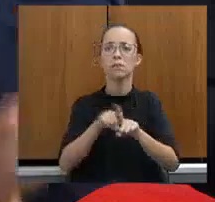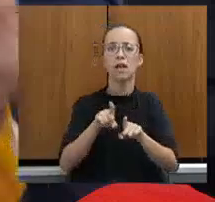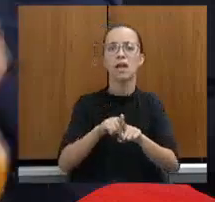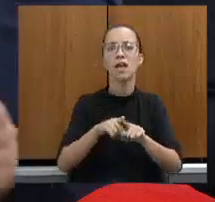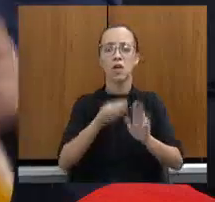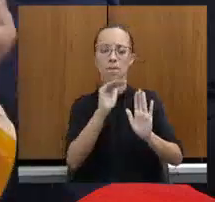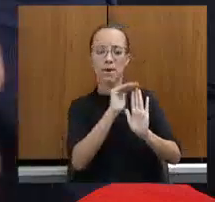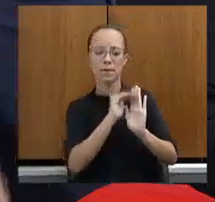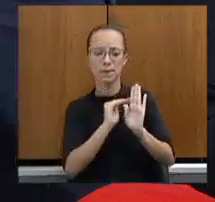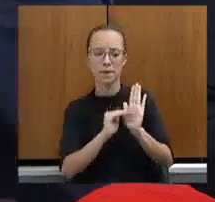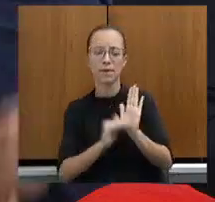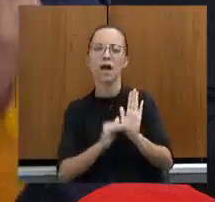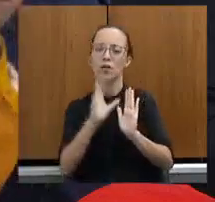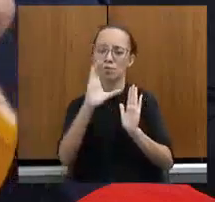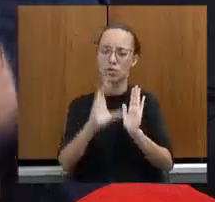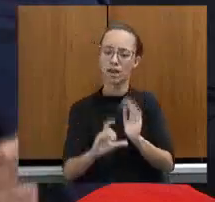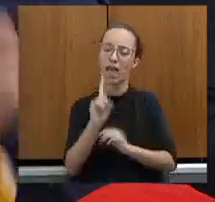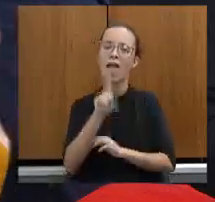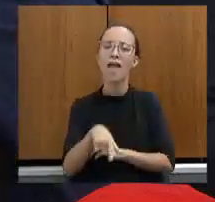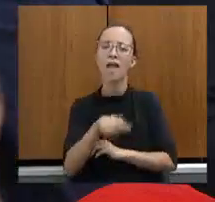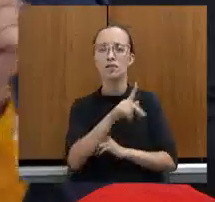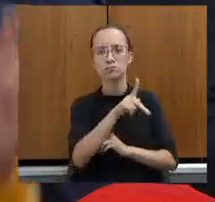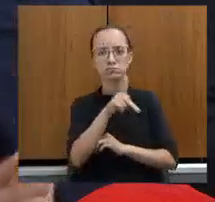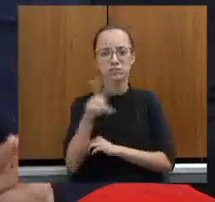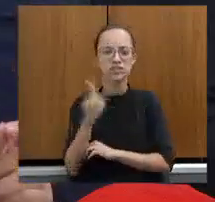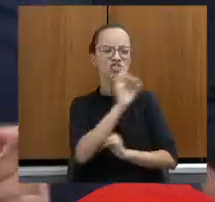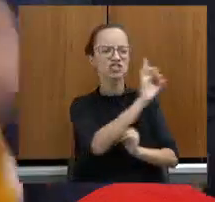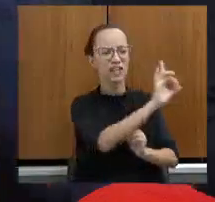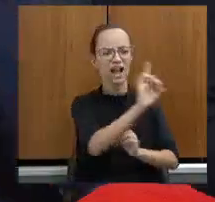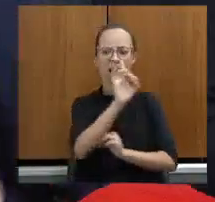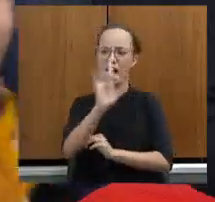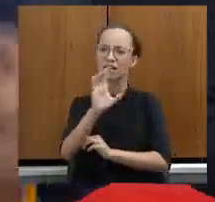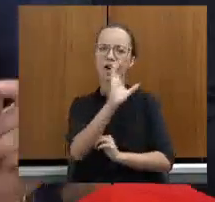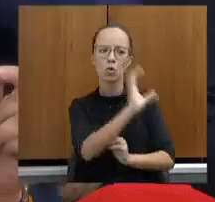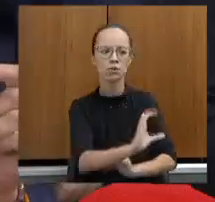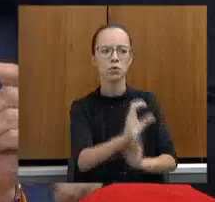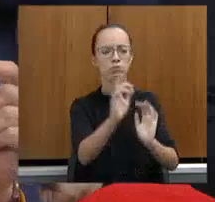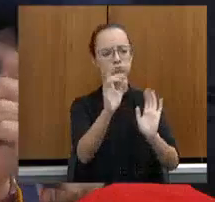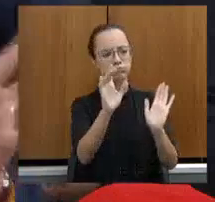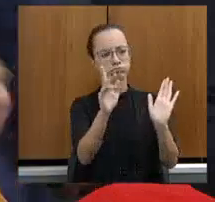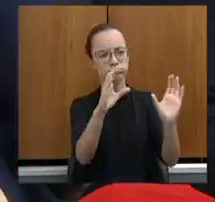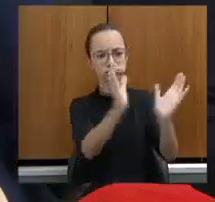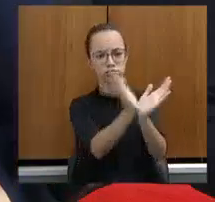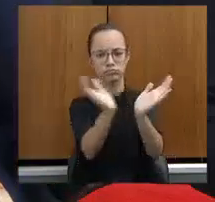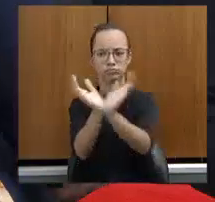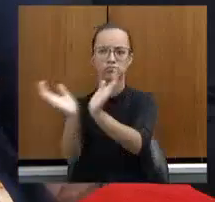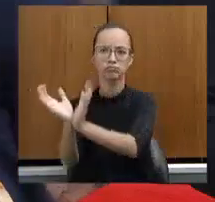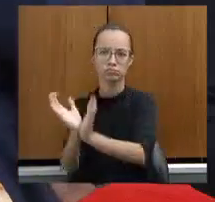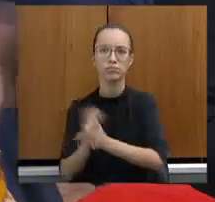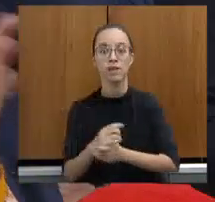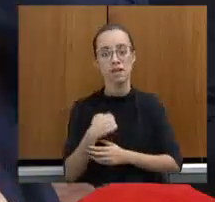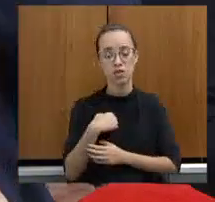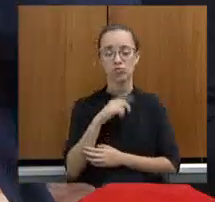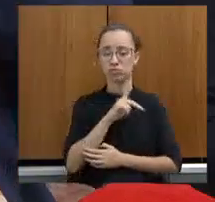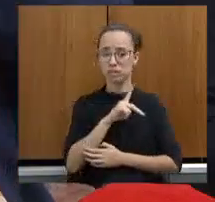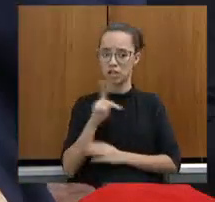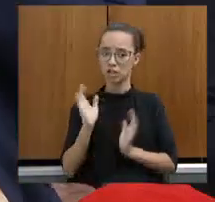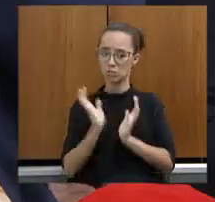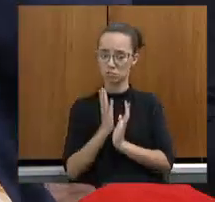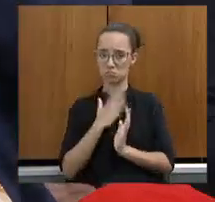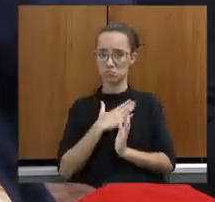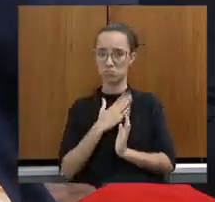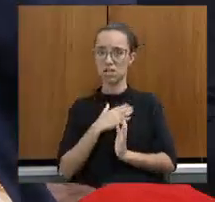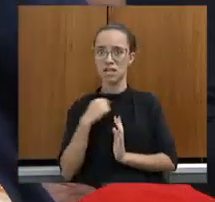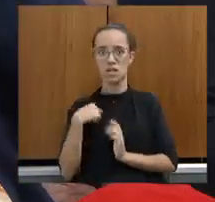pauta nas comissões é do presidente de cada comissão eu sei porque eu sou presidente de comissão e eu tive que muito rapidamente